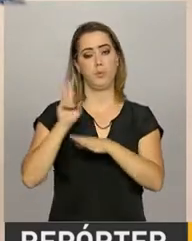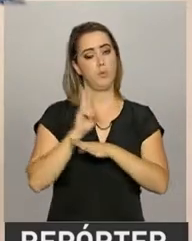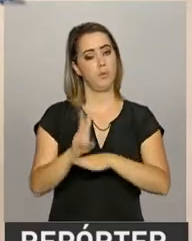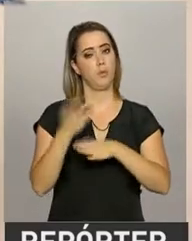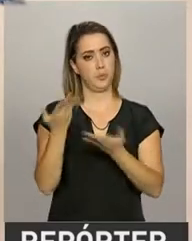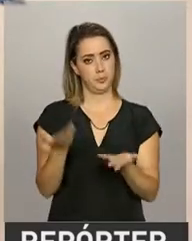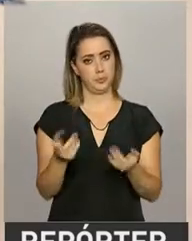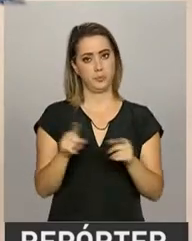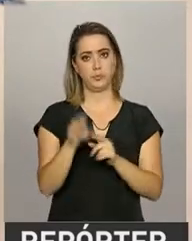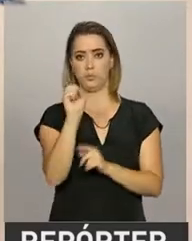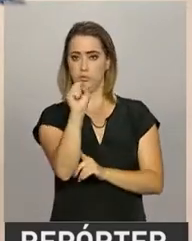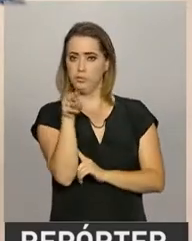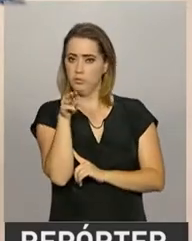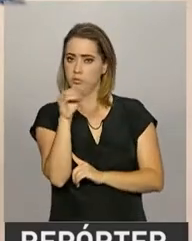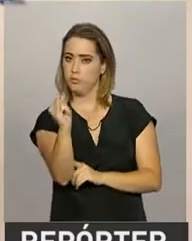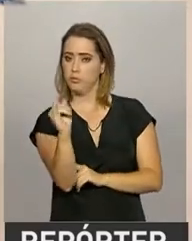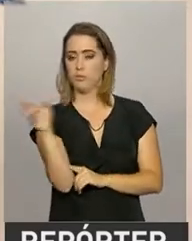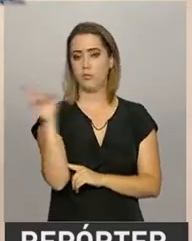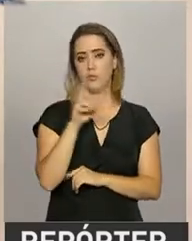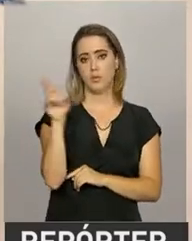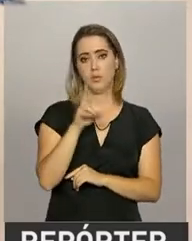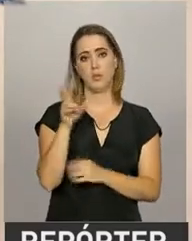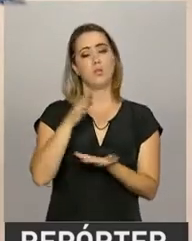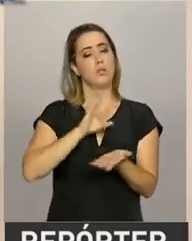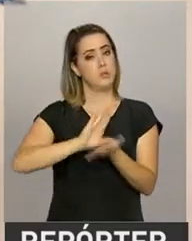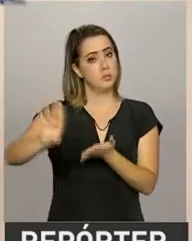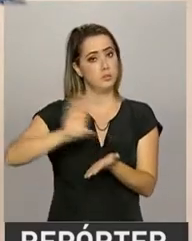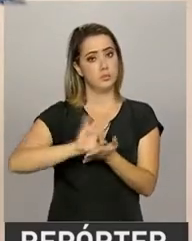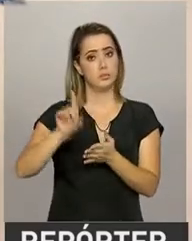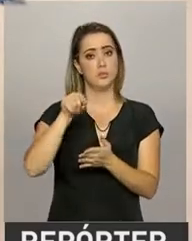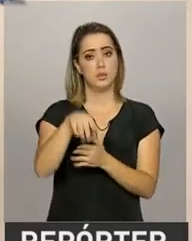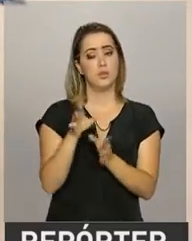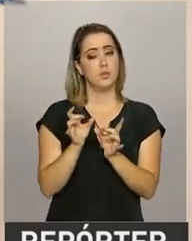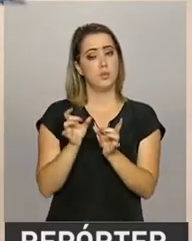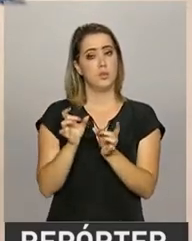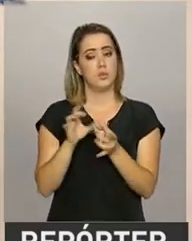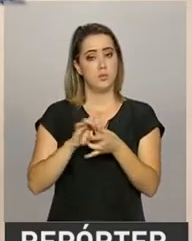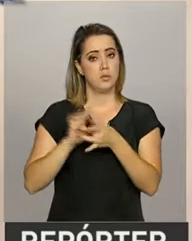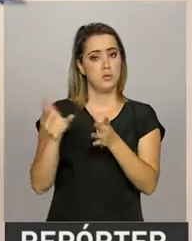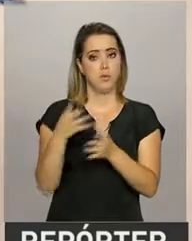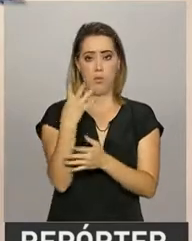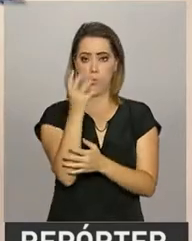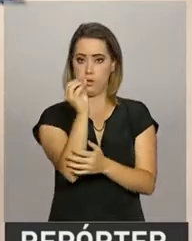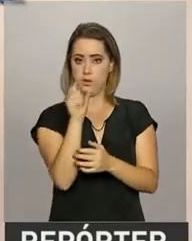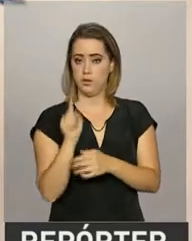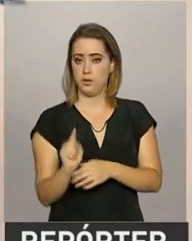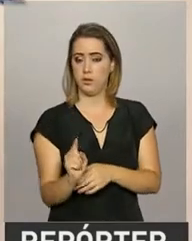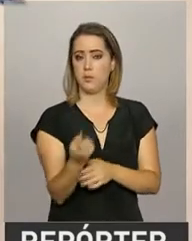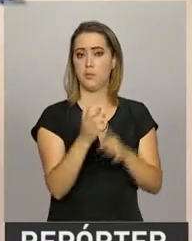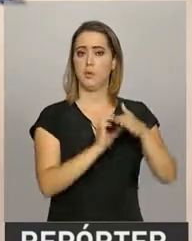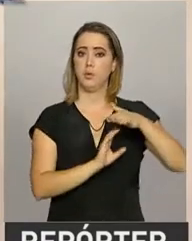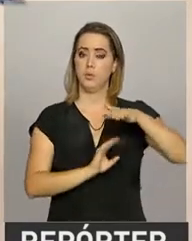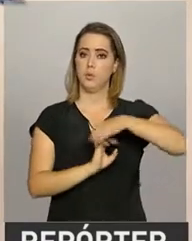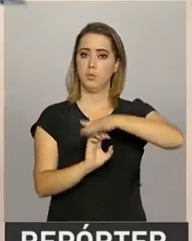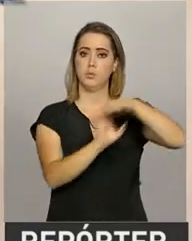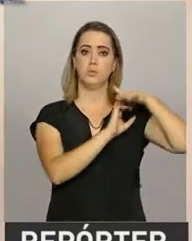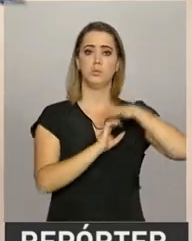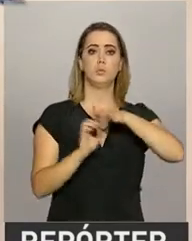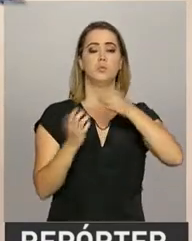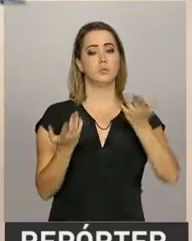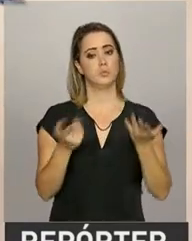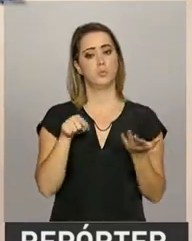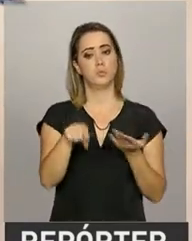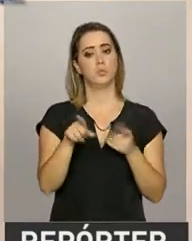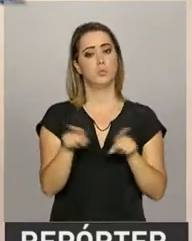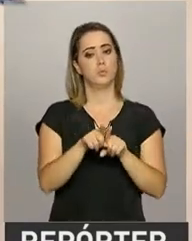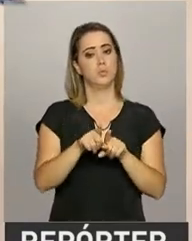8 bilhões e 200 milhões de reais vão ser disponibilizados para cerca de 40 mil empresas em 2 anos. E o processo vai